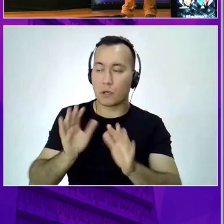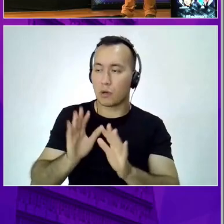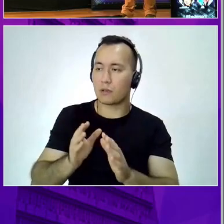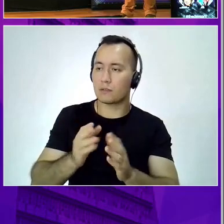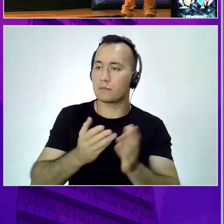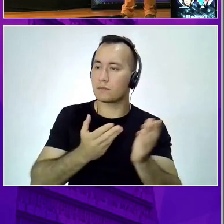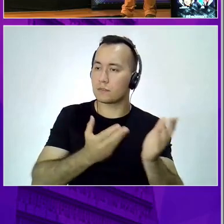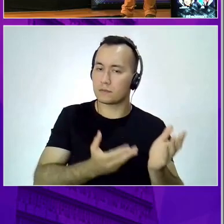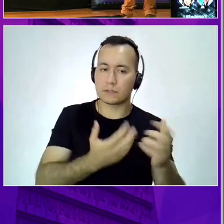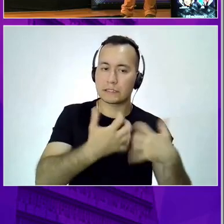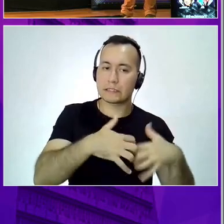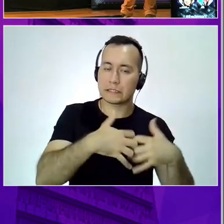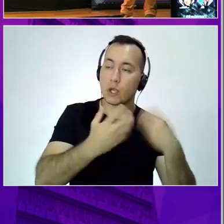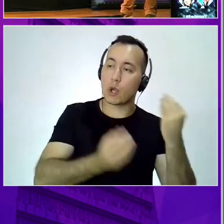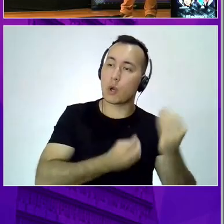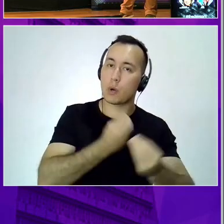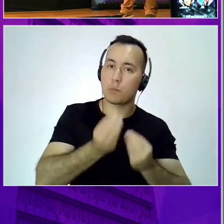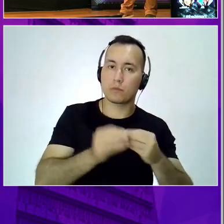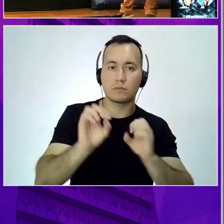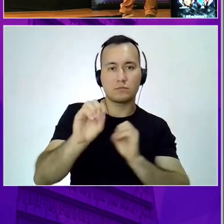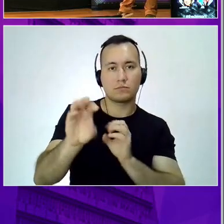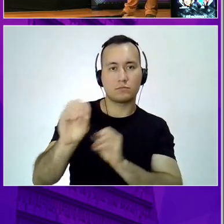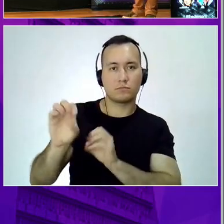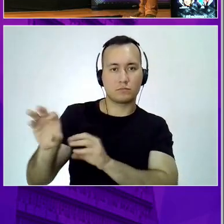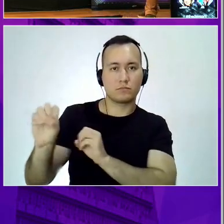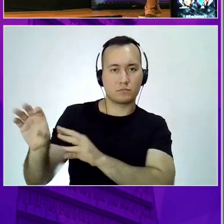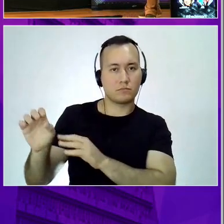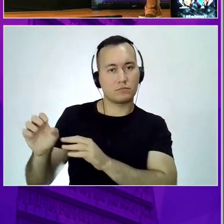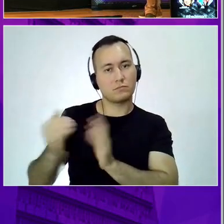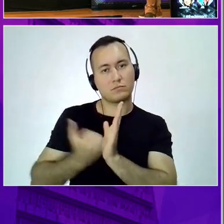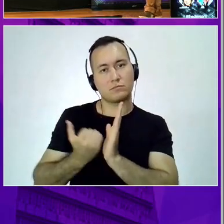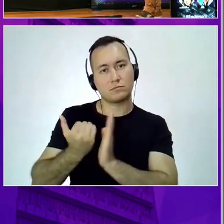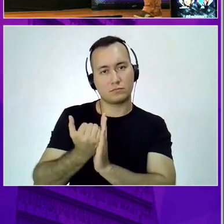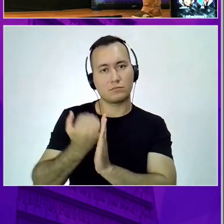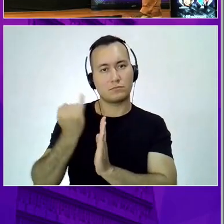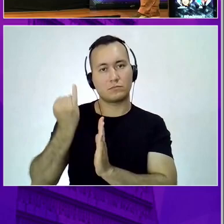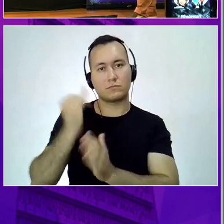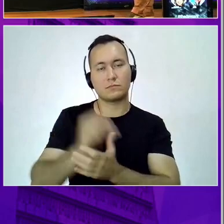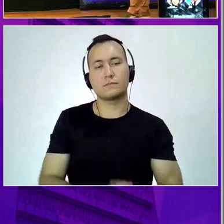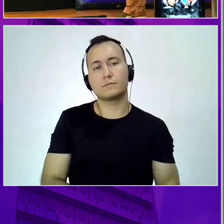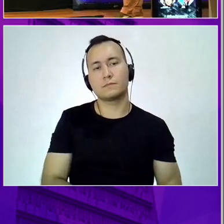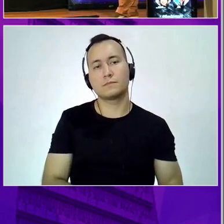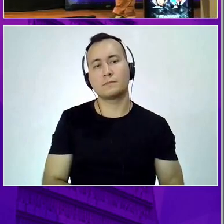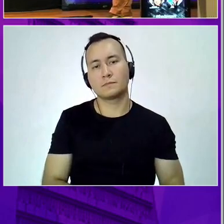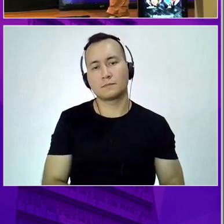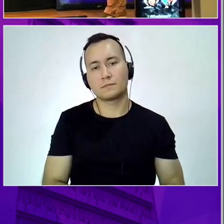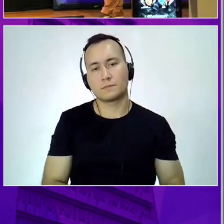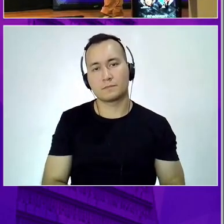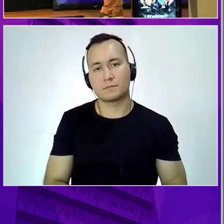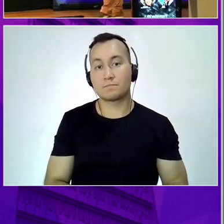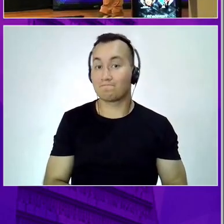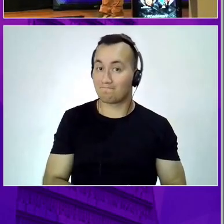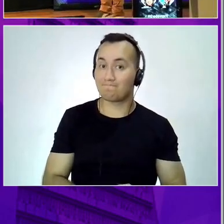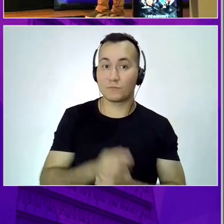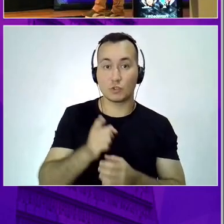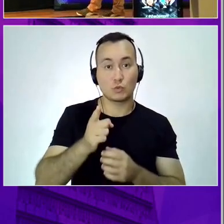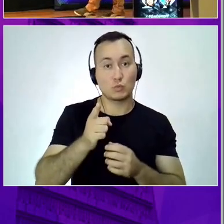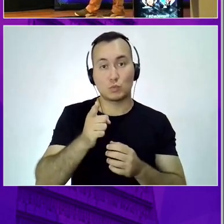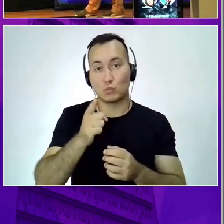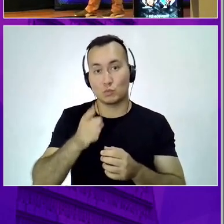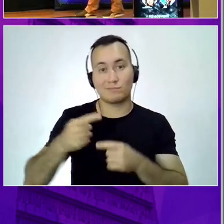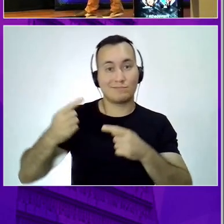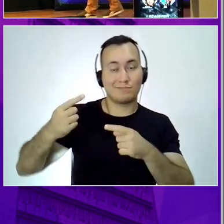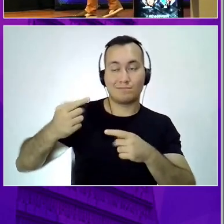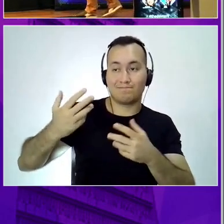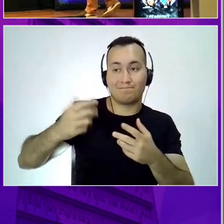as coisas. Você vai buscar as primeiras vitórias, então vai gerar resultado positivo no curto prazo,